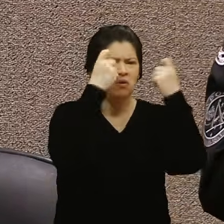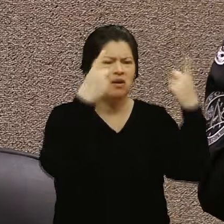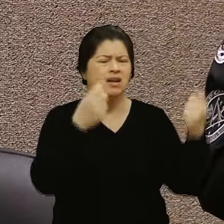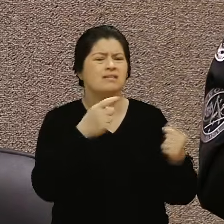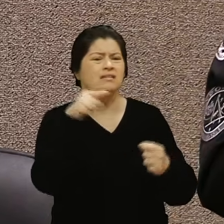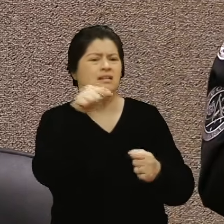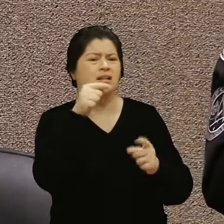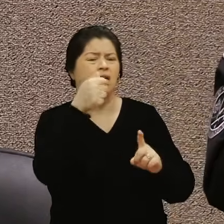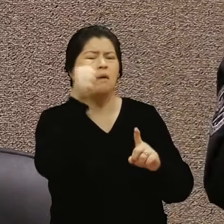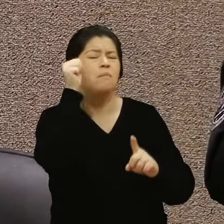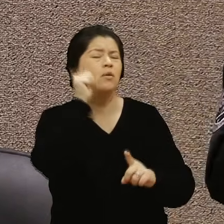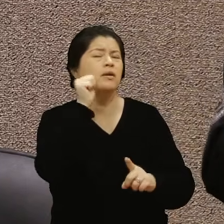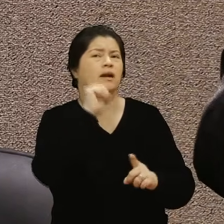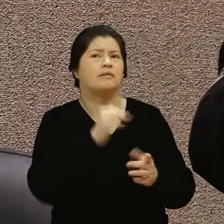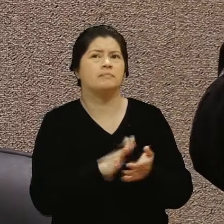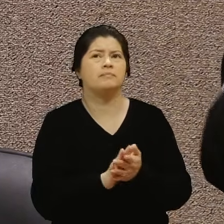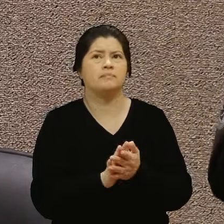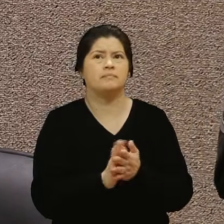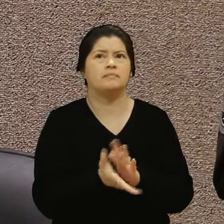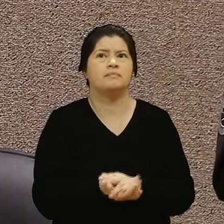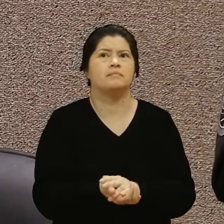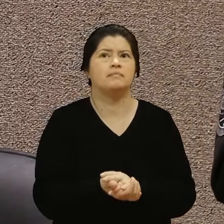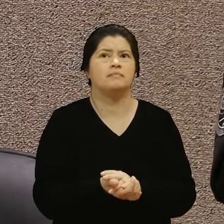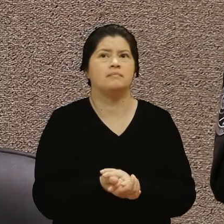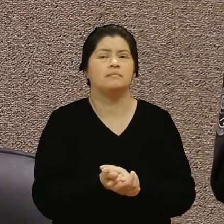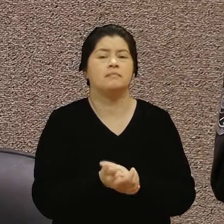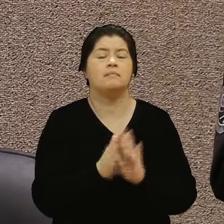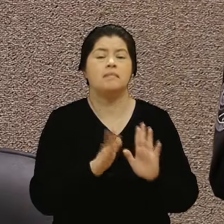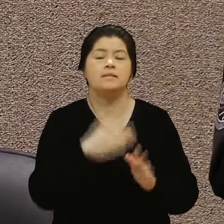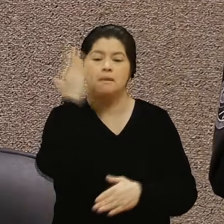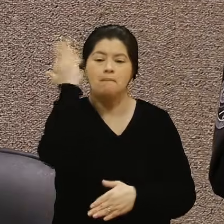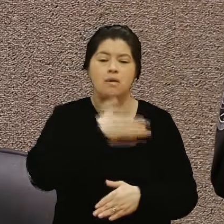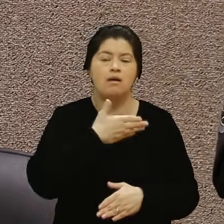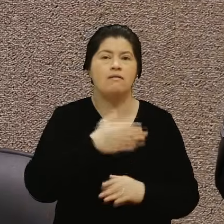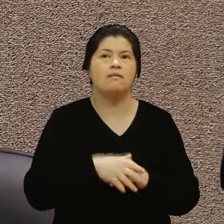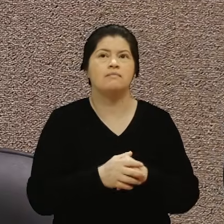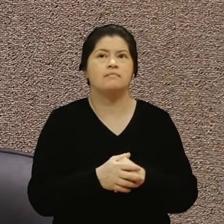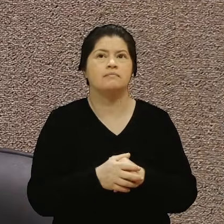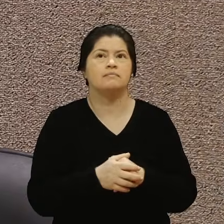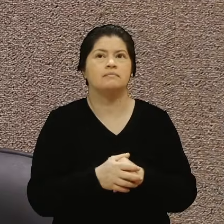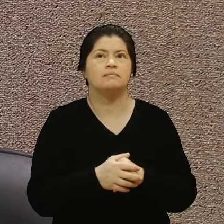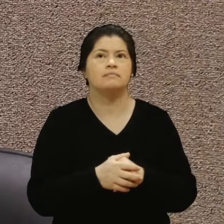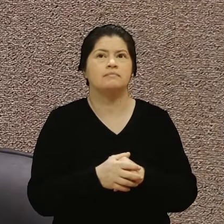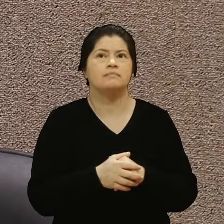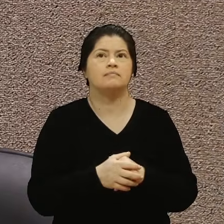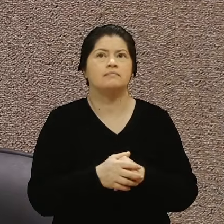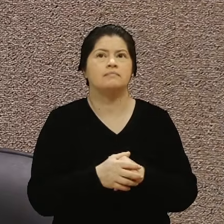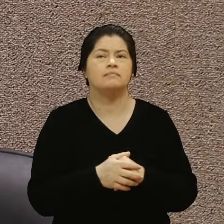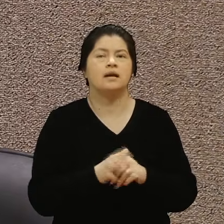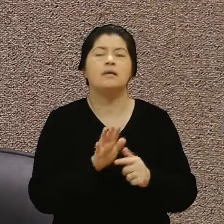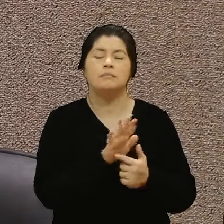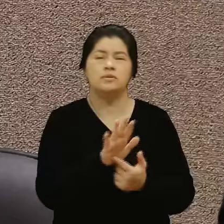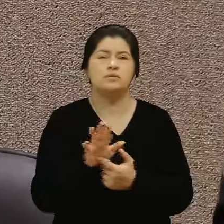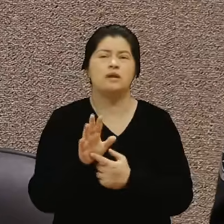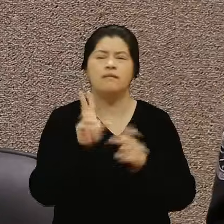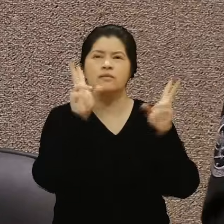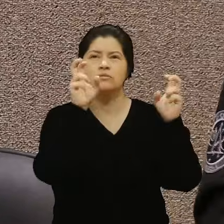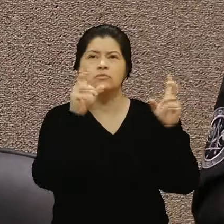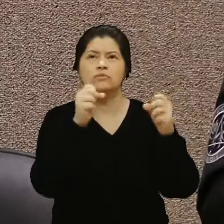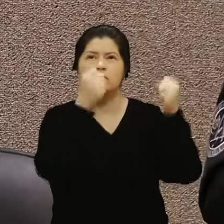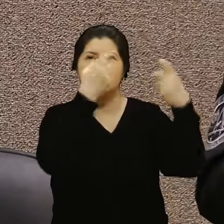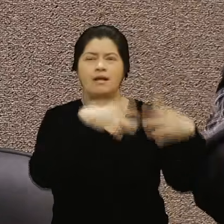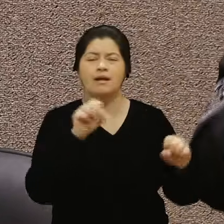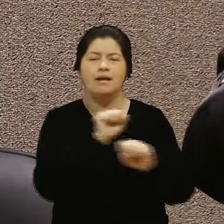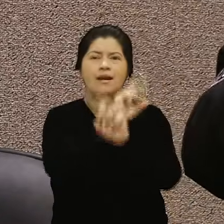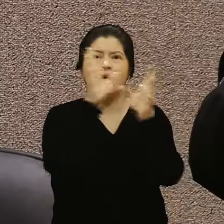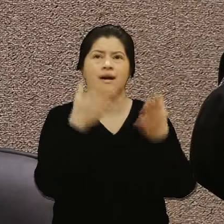mulher, desde que seja provado, né? Na sua exposição de motivos fica muito claro,